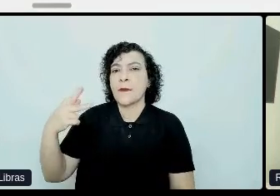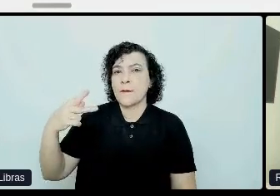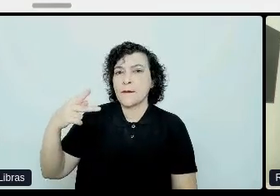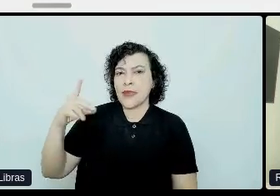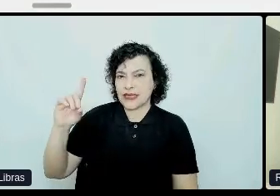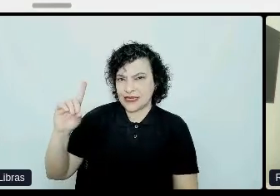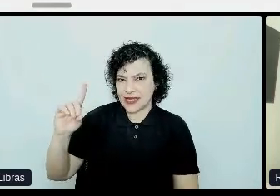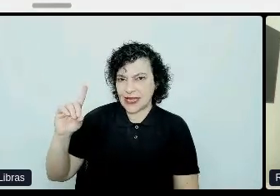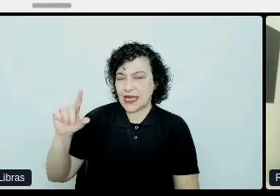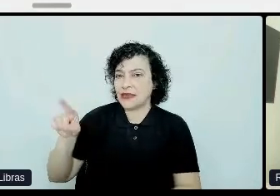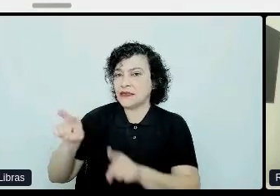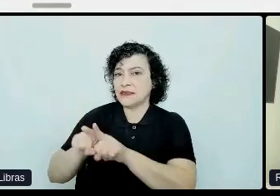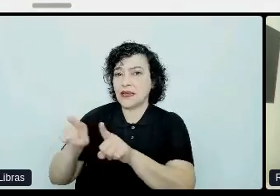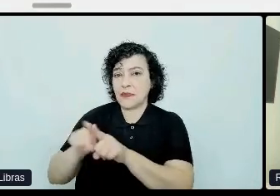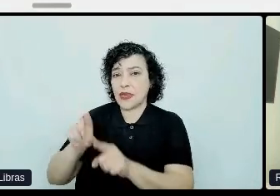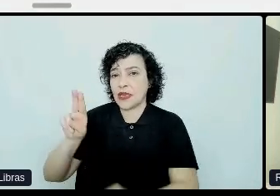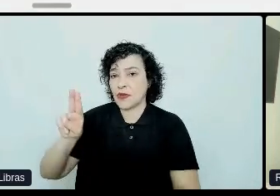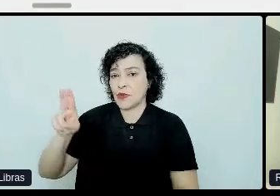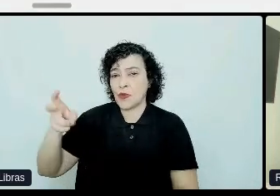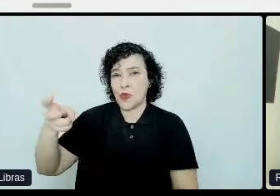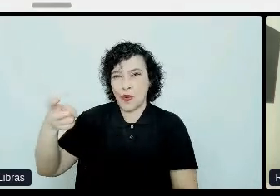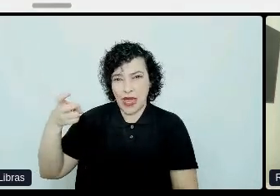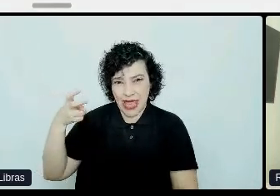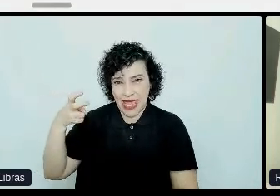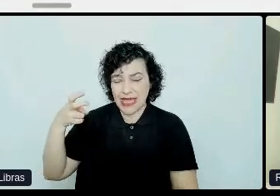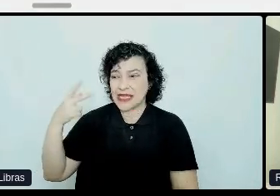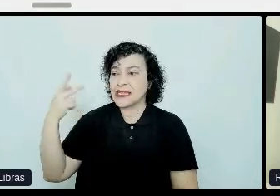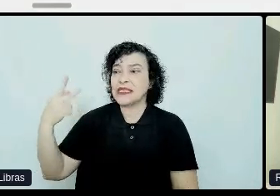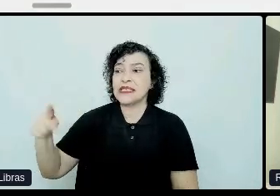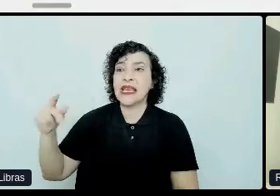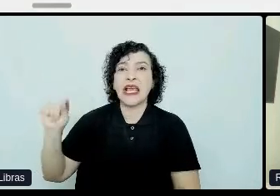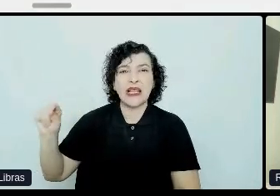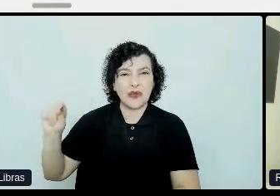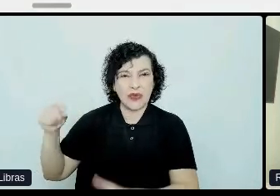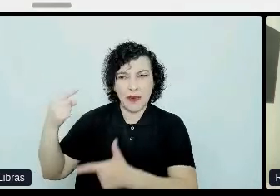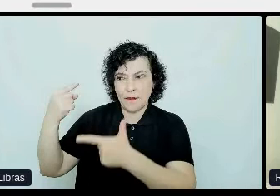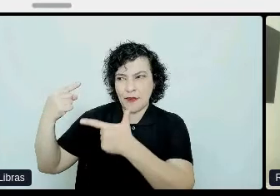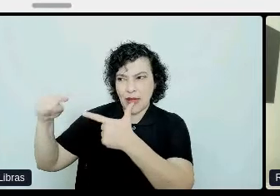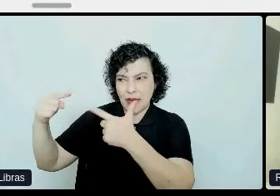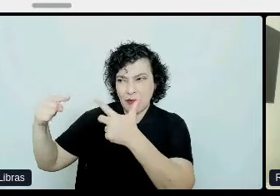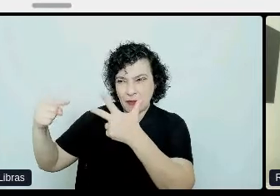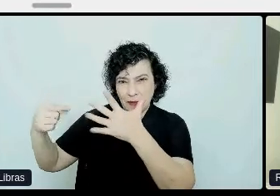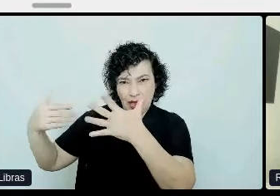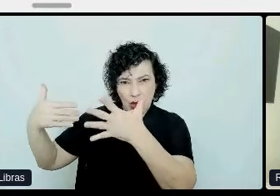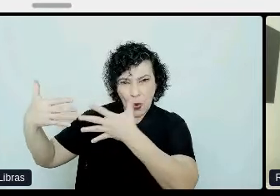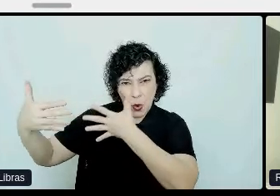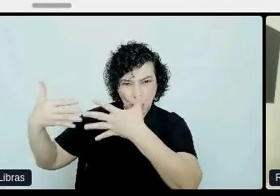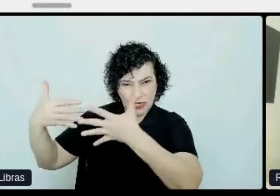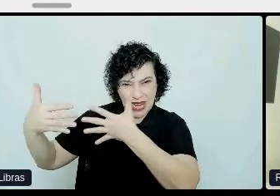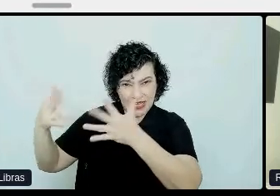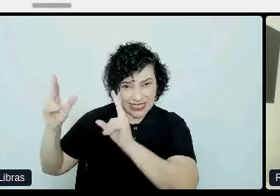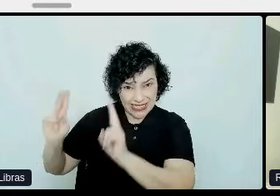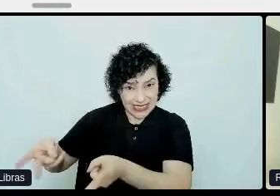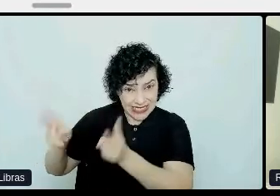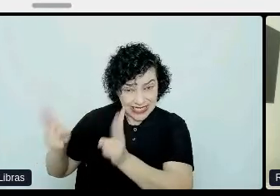que um UX designer ele fique fazendo check de contraste em todas as suas entregas,